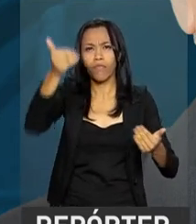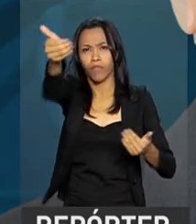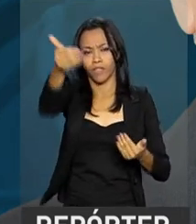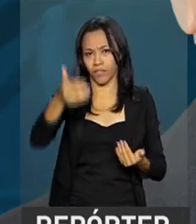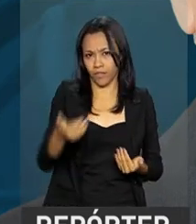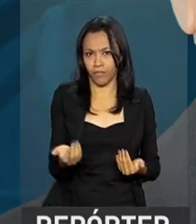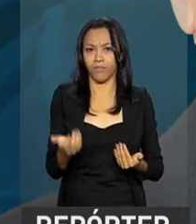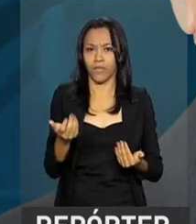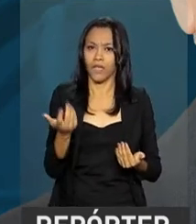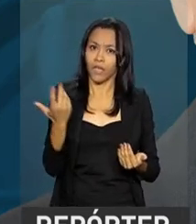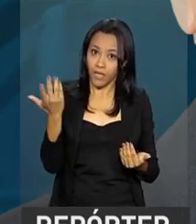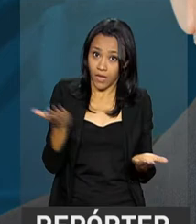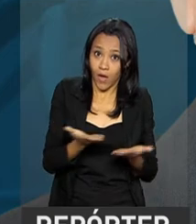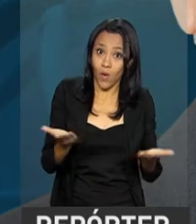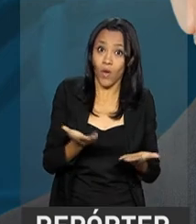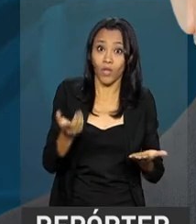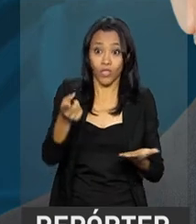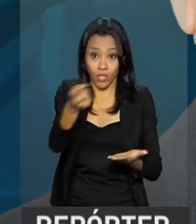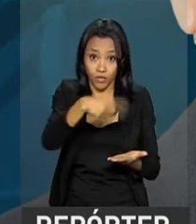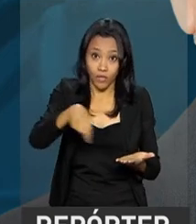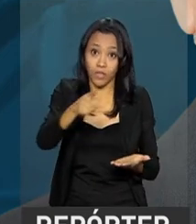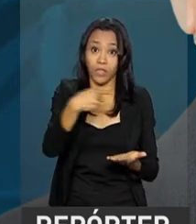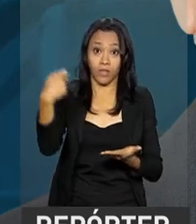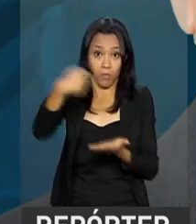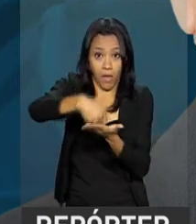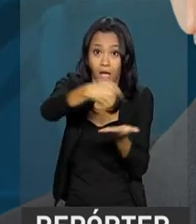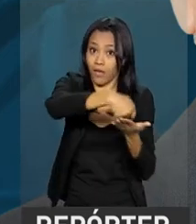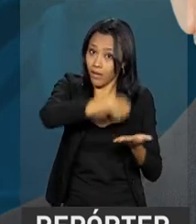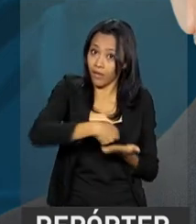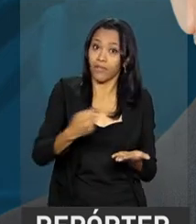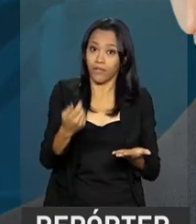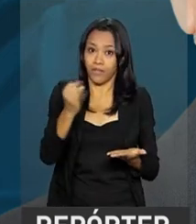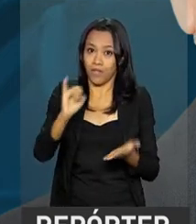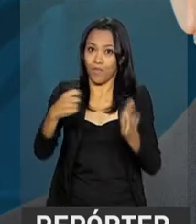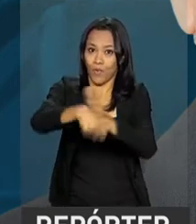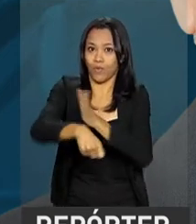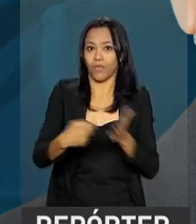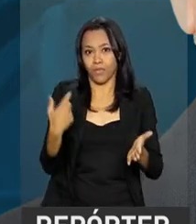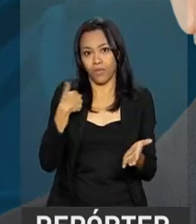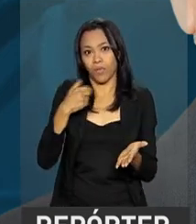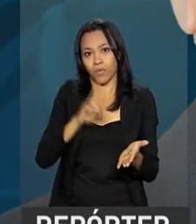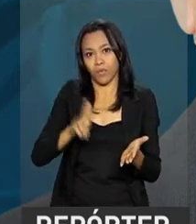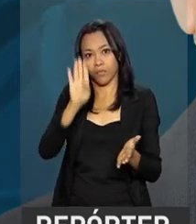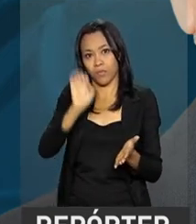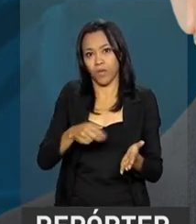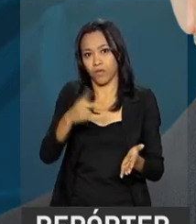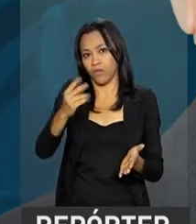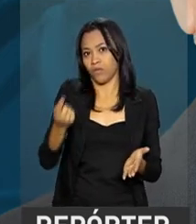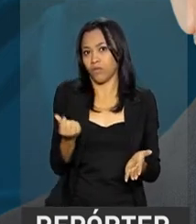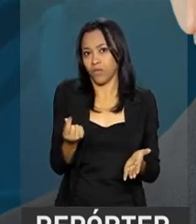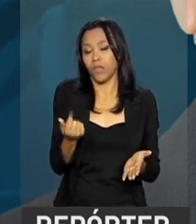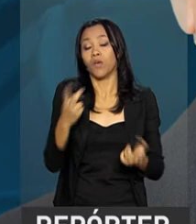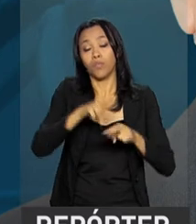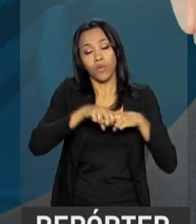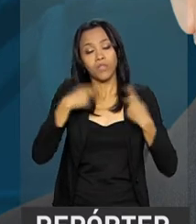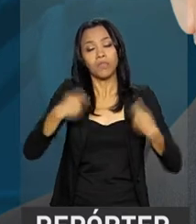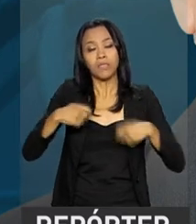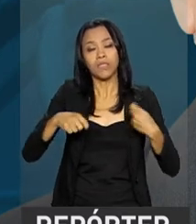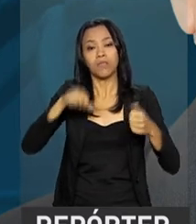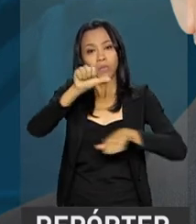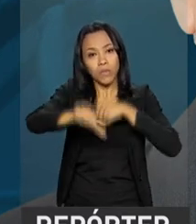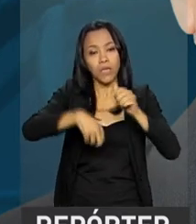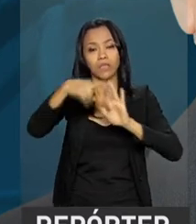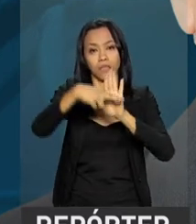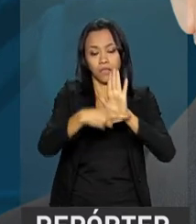mais eficiência ao dinheiro que você paga em impostos. Por isso, a gente precisa fazer, por exemplo, a reforma da Previdência. Nós queremos